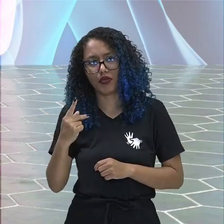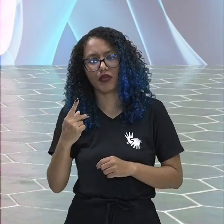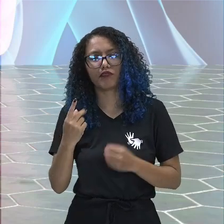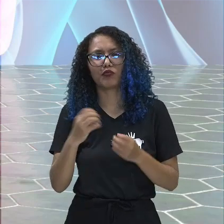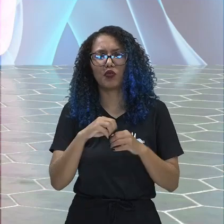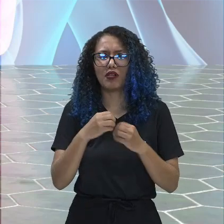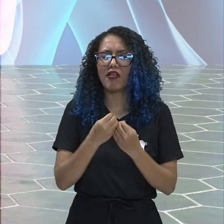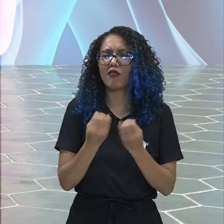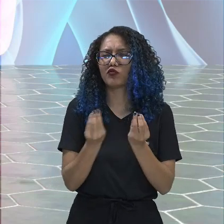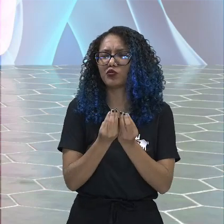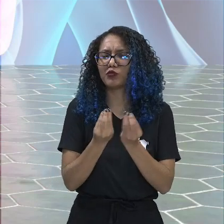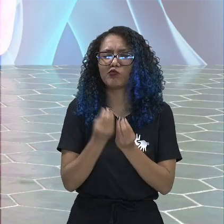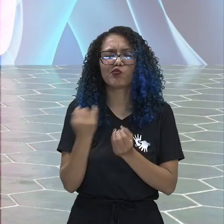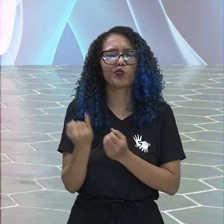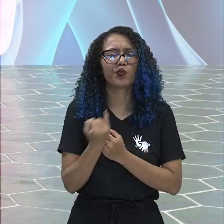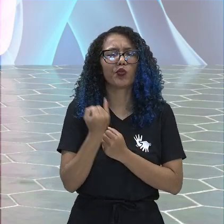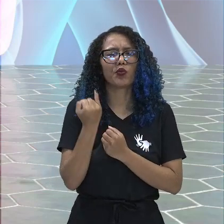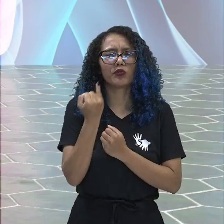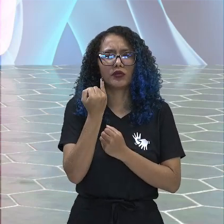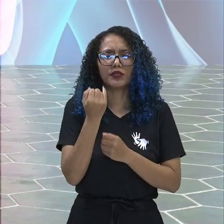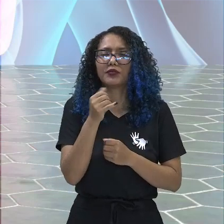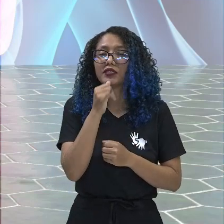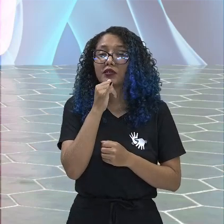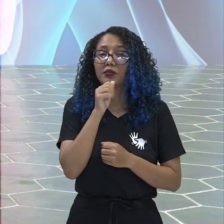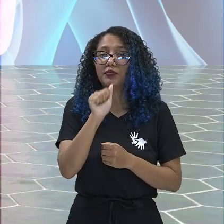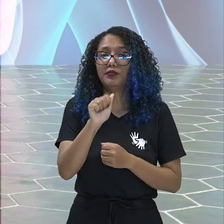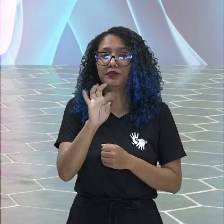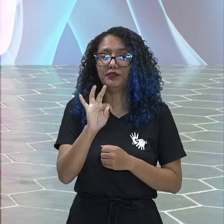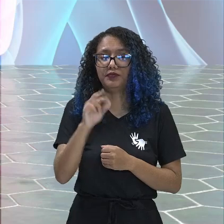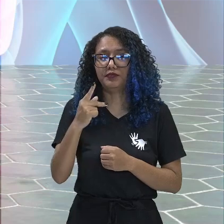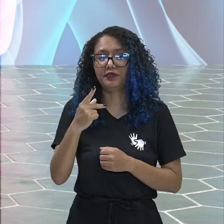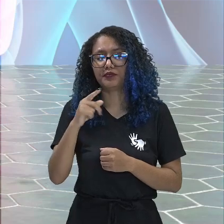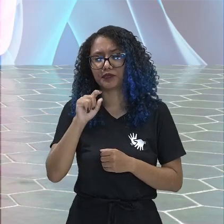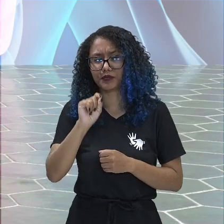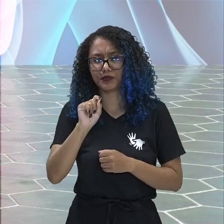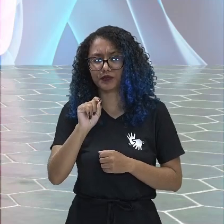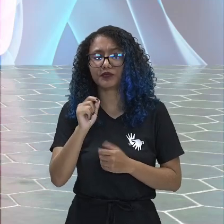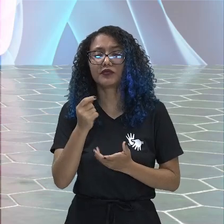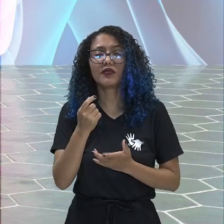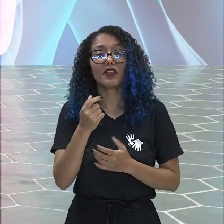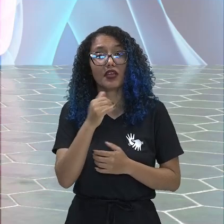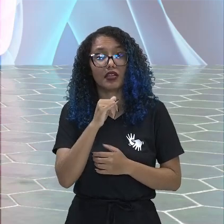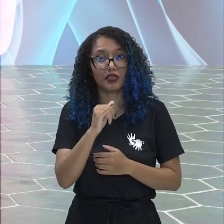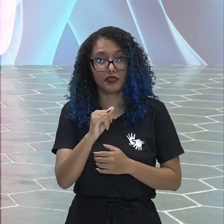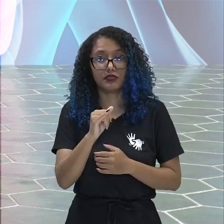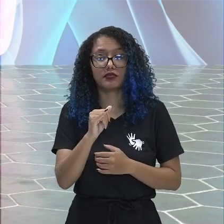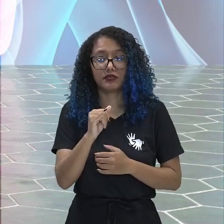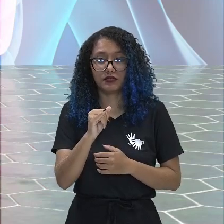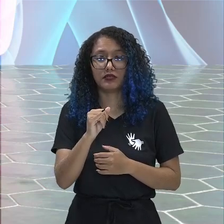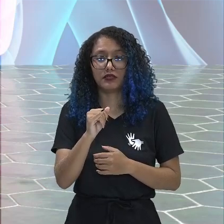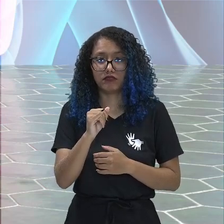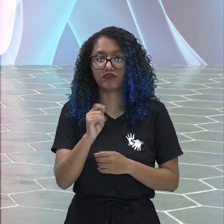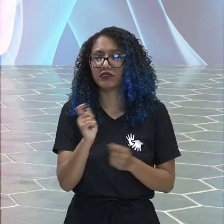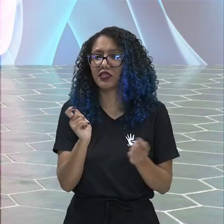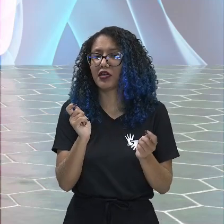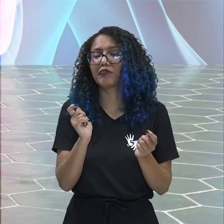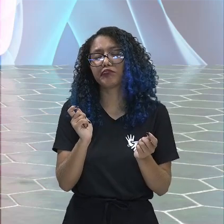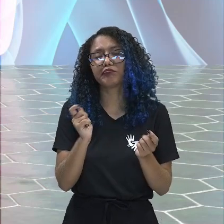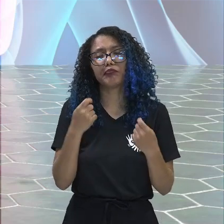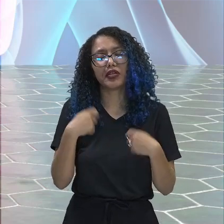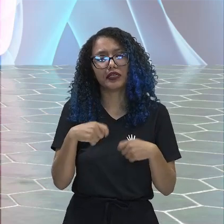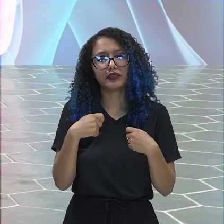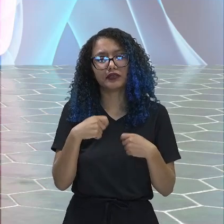moléculas importantes com o ATP, que é a energia, né? Tem a energia necessária para as